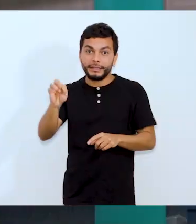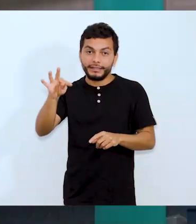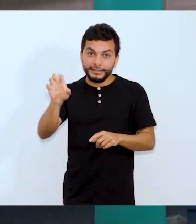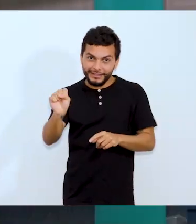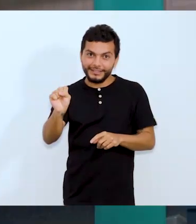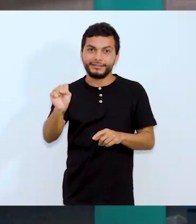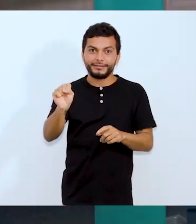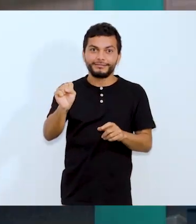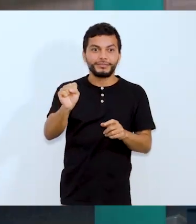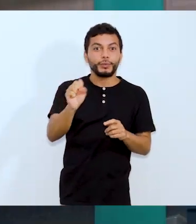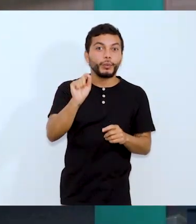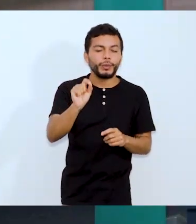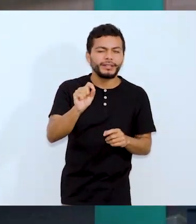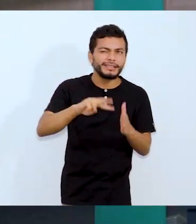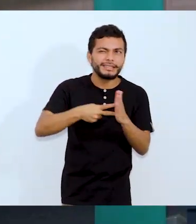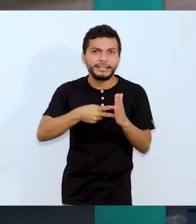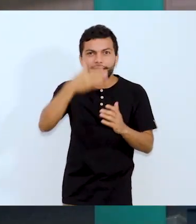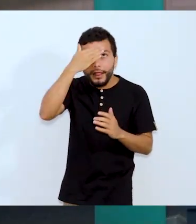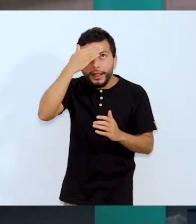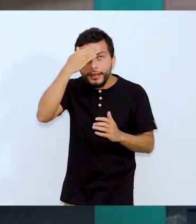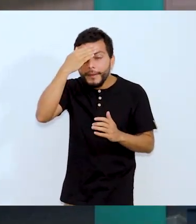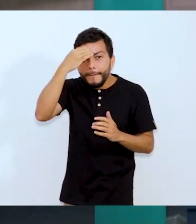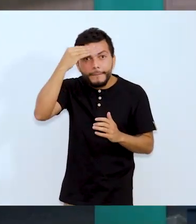Vou colocá-las aqui.